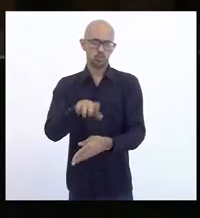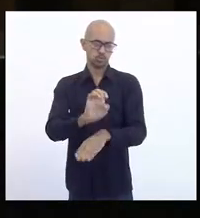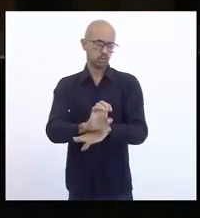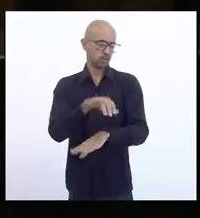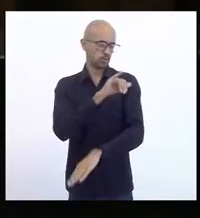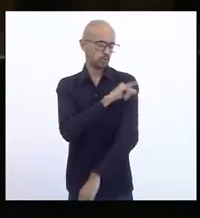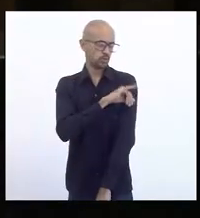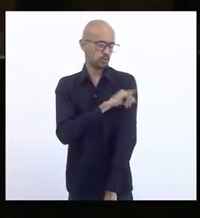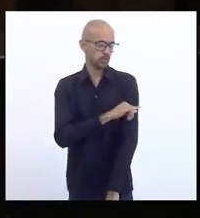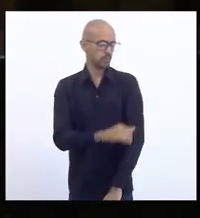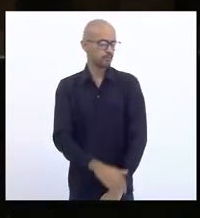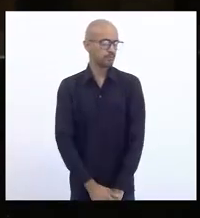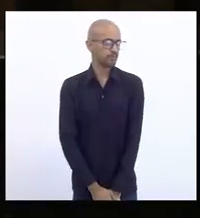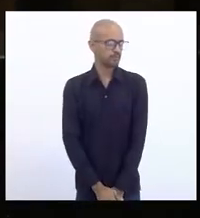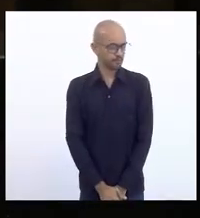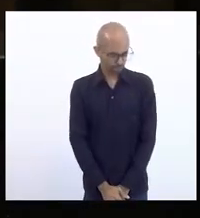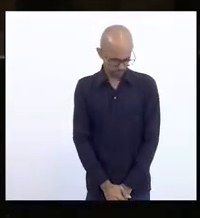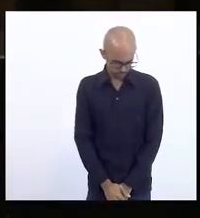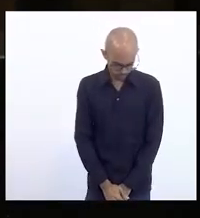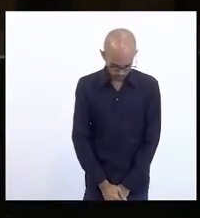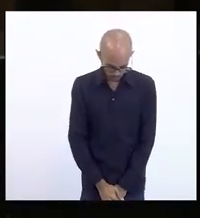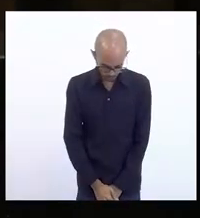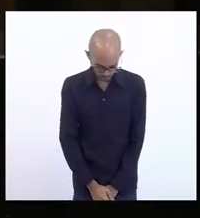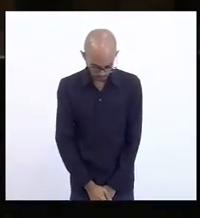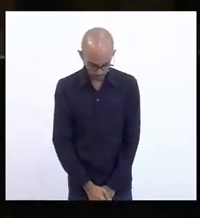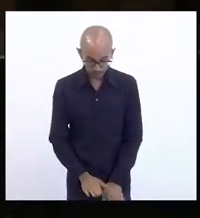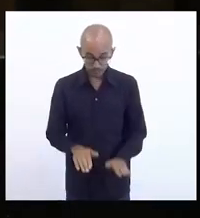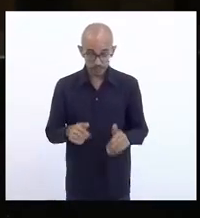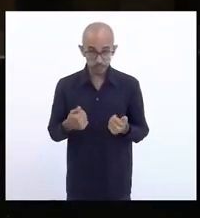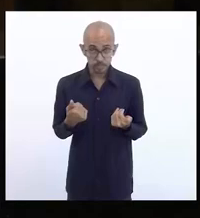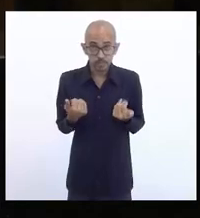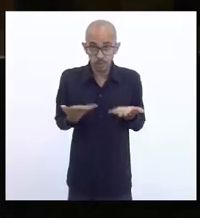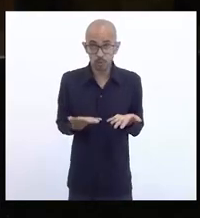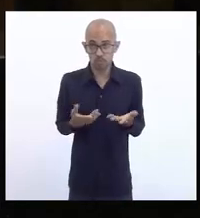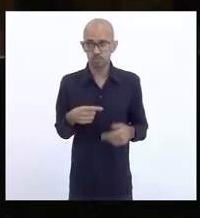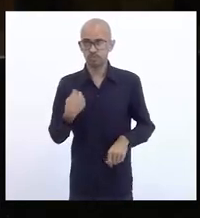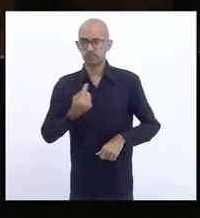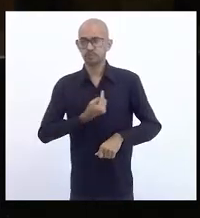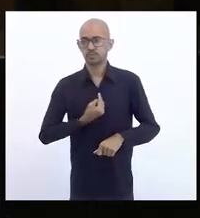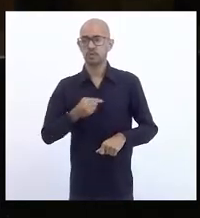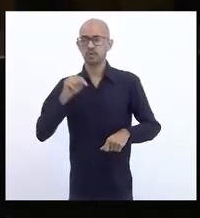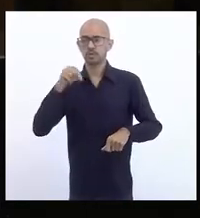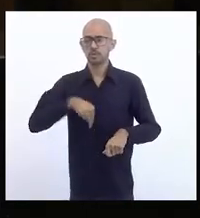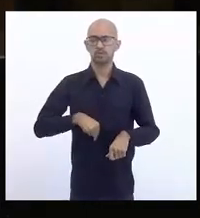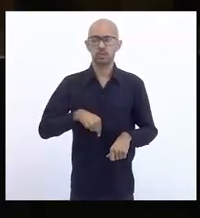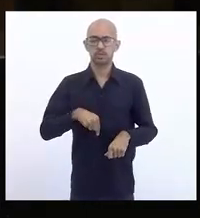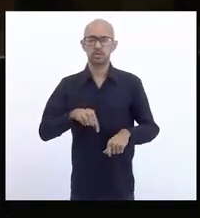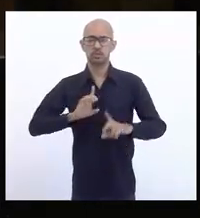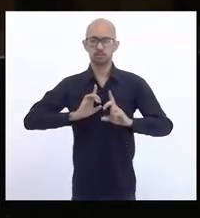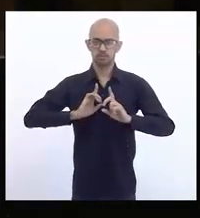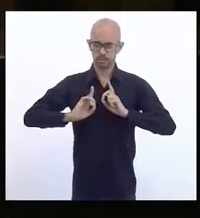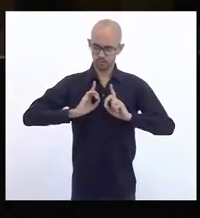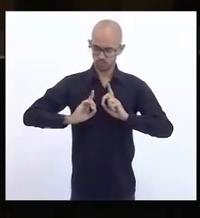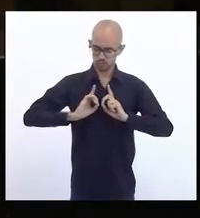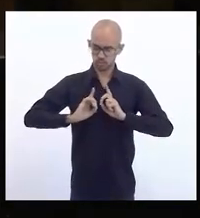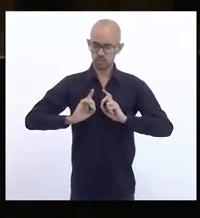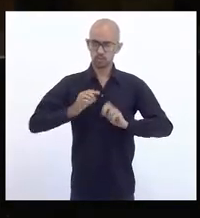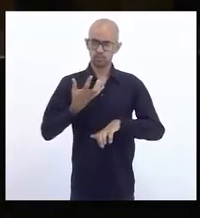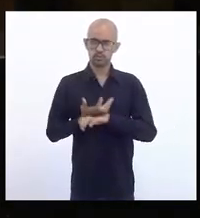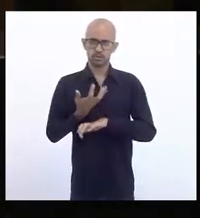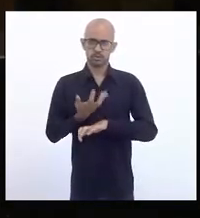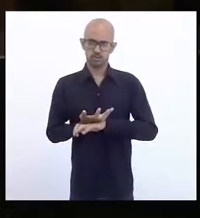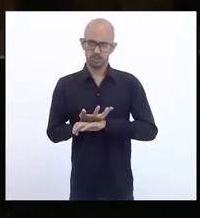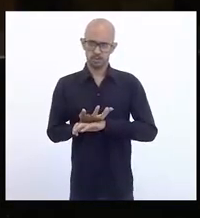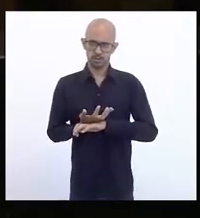Janeiro. Então, nós estamos aqui num processo de discussão de uma matéria,